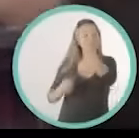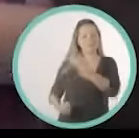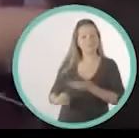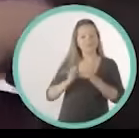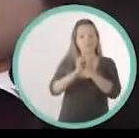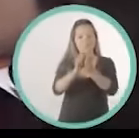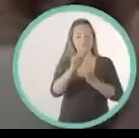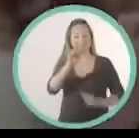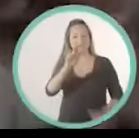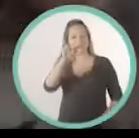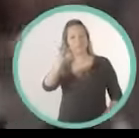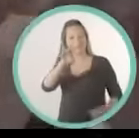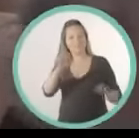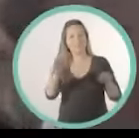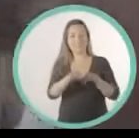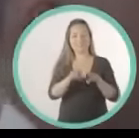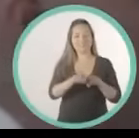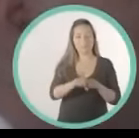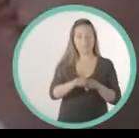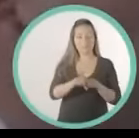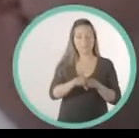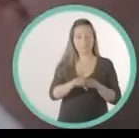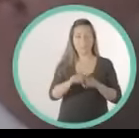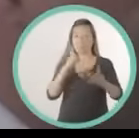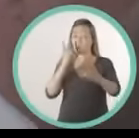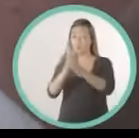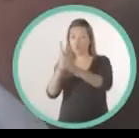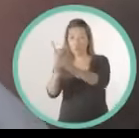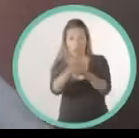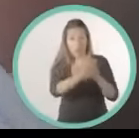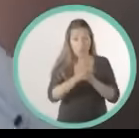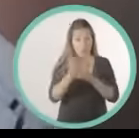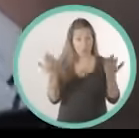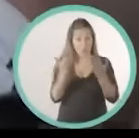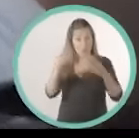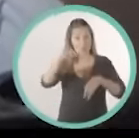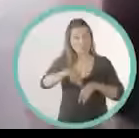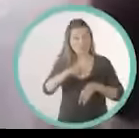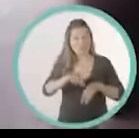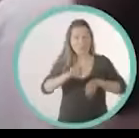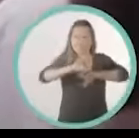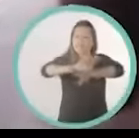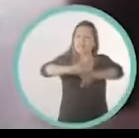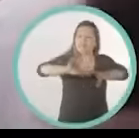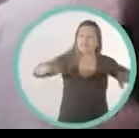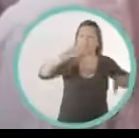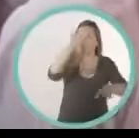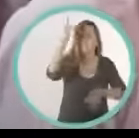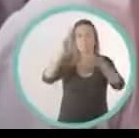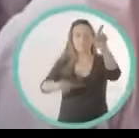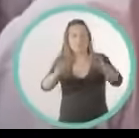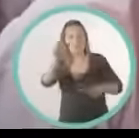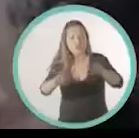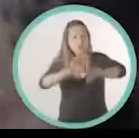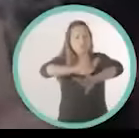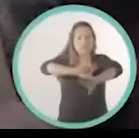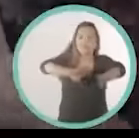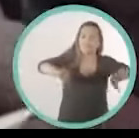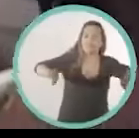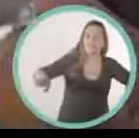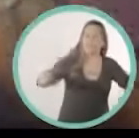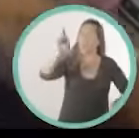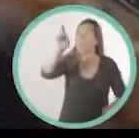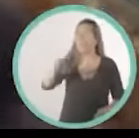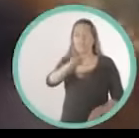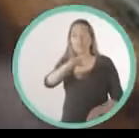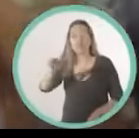de Marcelo Freixo e Luciana. Esse encontro aqui é um encontro de gente de várias religiões diferentes, de várias crenças diferentes,